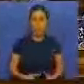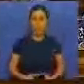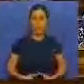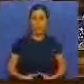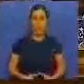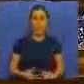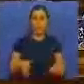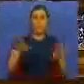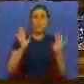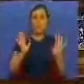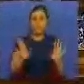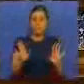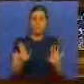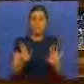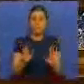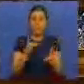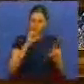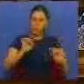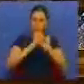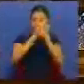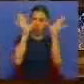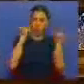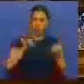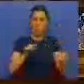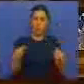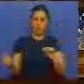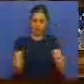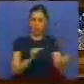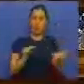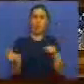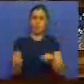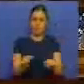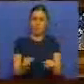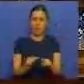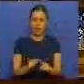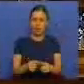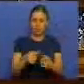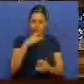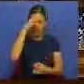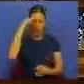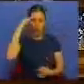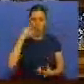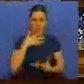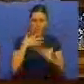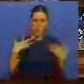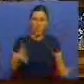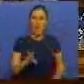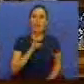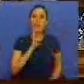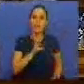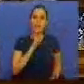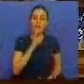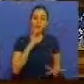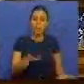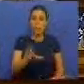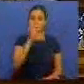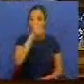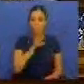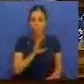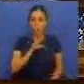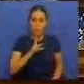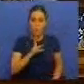Mas o que também foi muito claro neste debate foi a extrema dificuldade em responder que o Governo